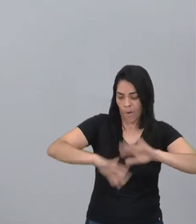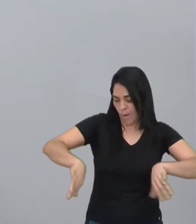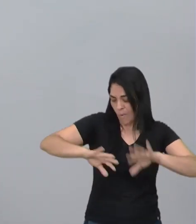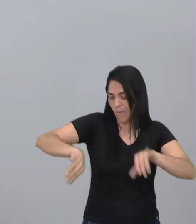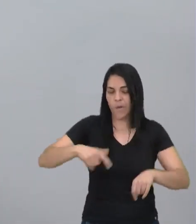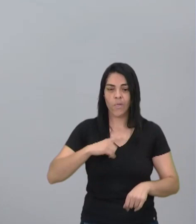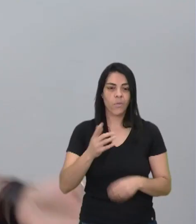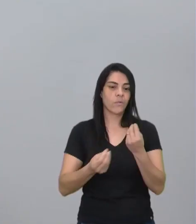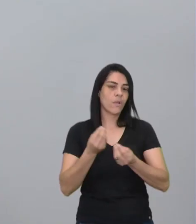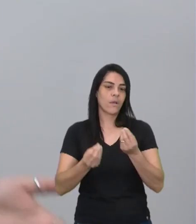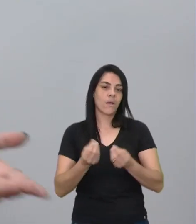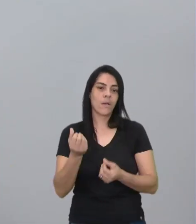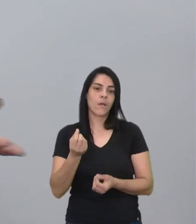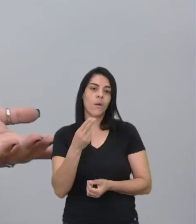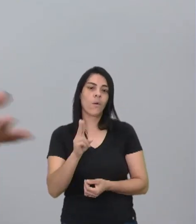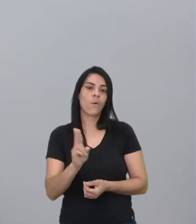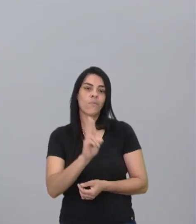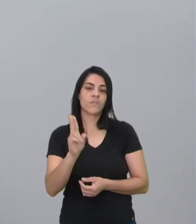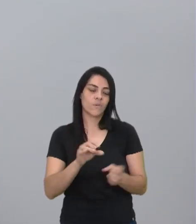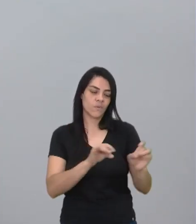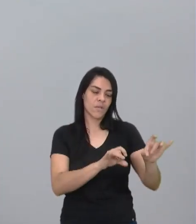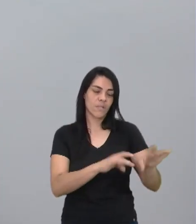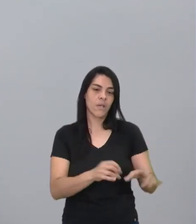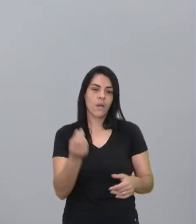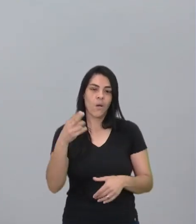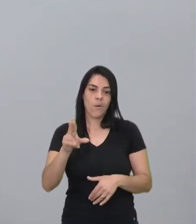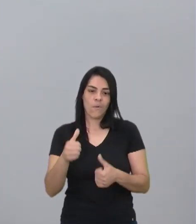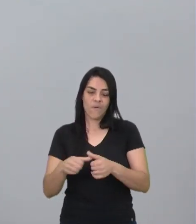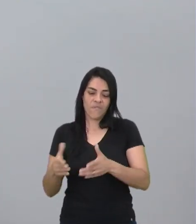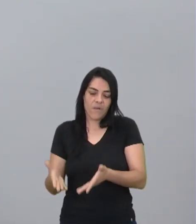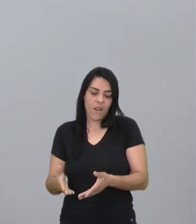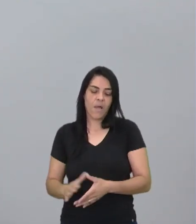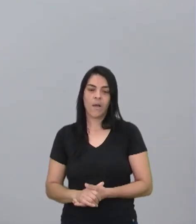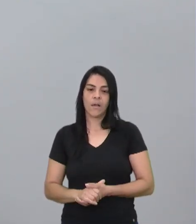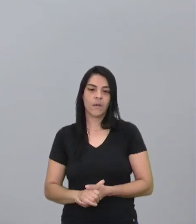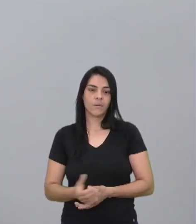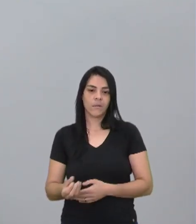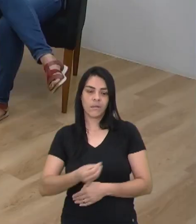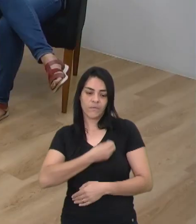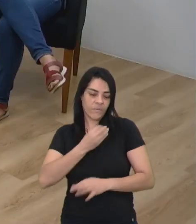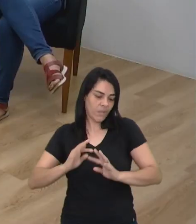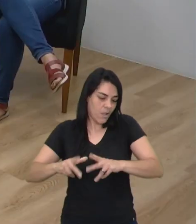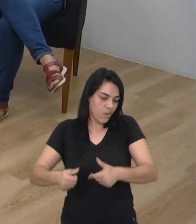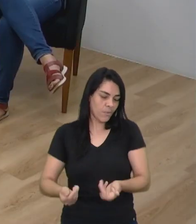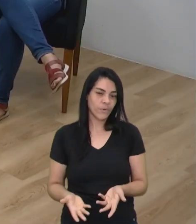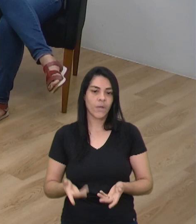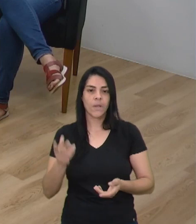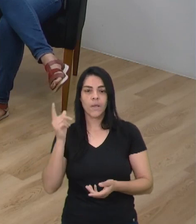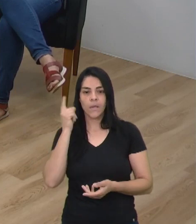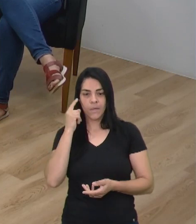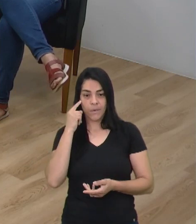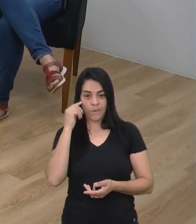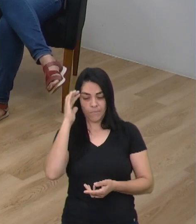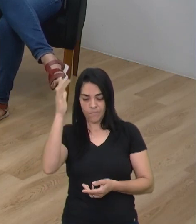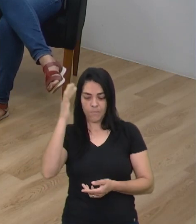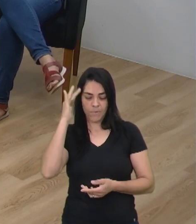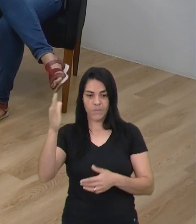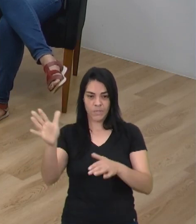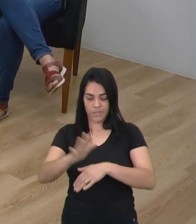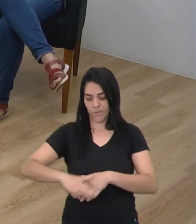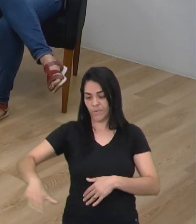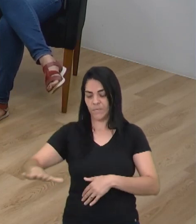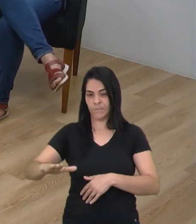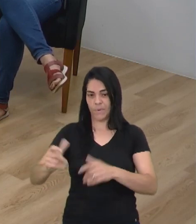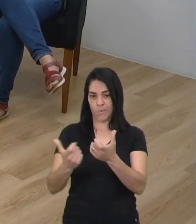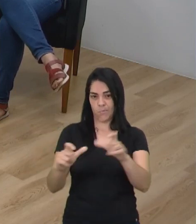tem como. Ou você usa essas técnicas, ou você vai ficar lá o resto da sua vida. E imagina se o espaço que você tem ali é um espaço gigantesco, e você tem